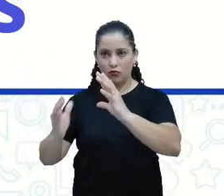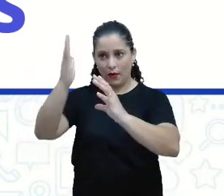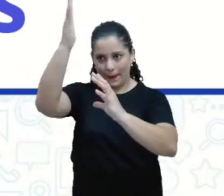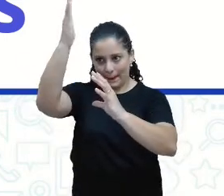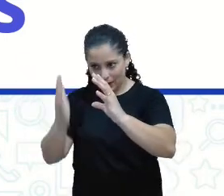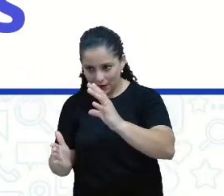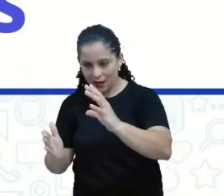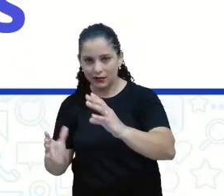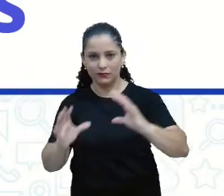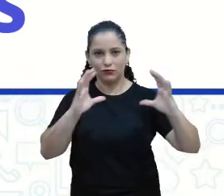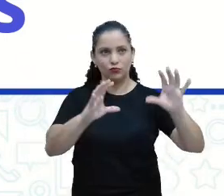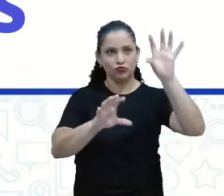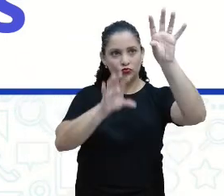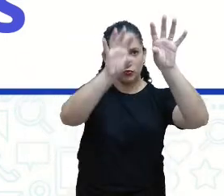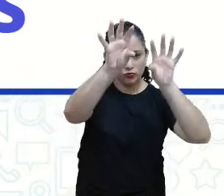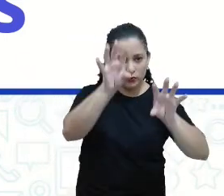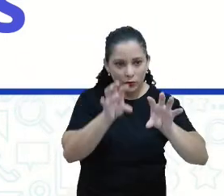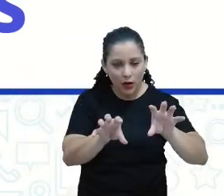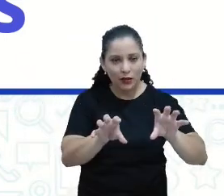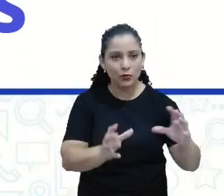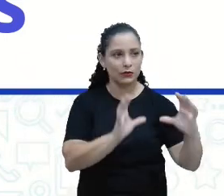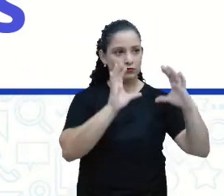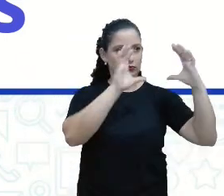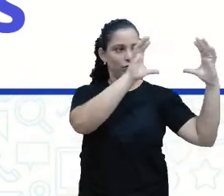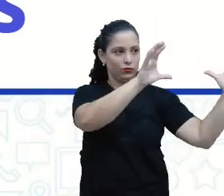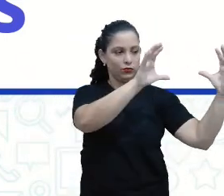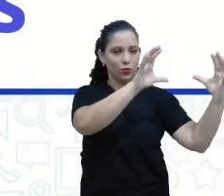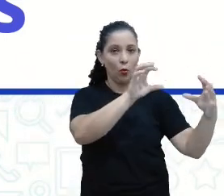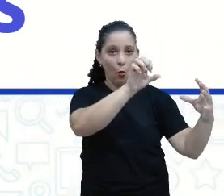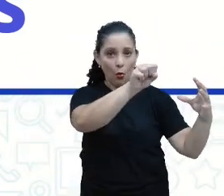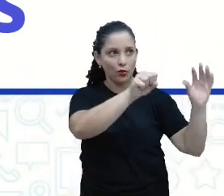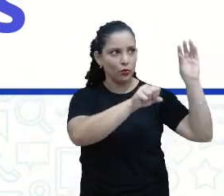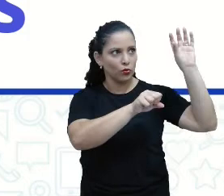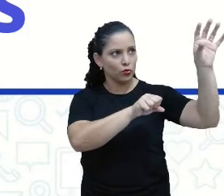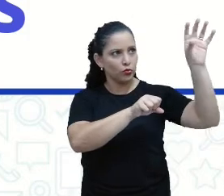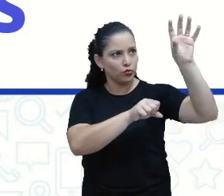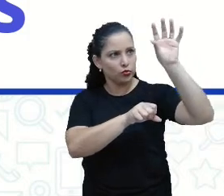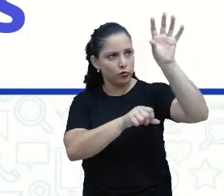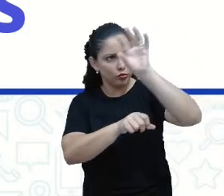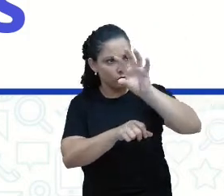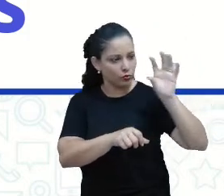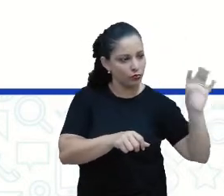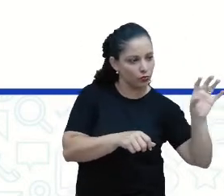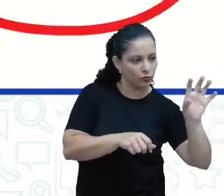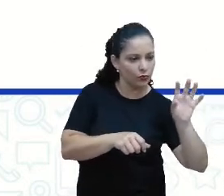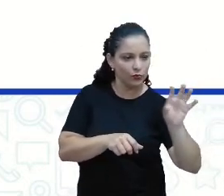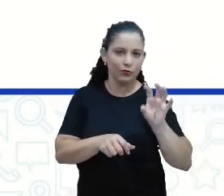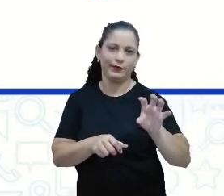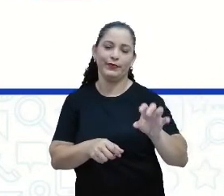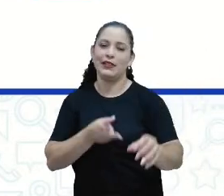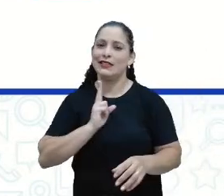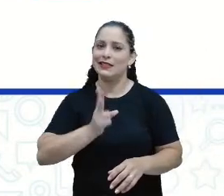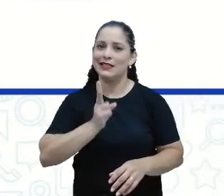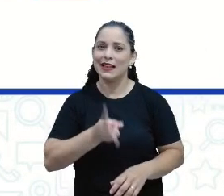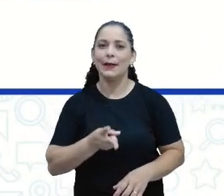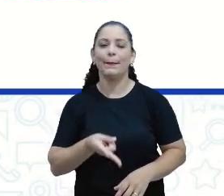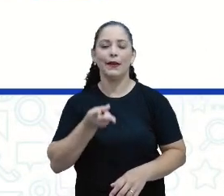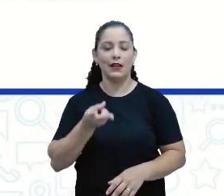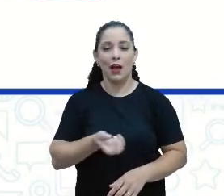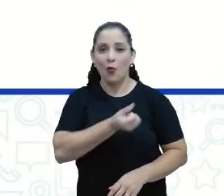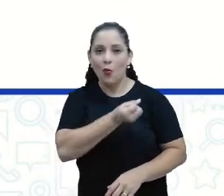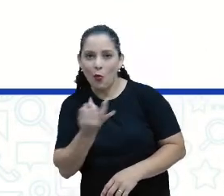coloquei 2/4 e quando eu coloquei 4/8, a parte que está sendo representada aí sempre foi